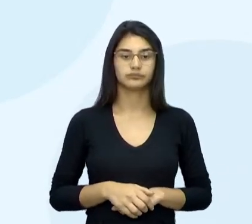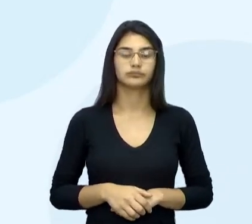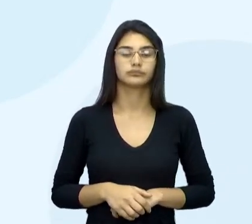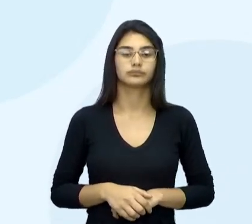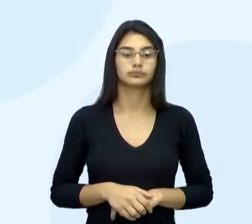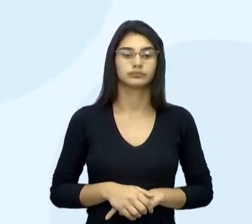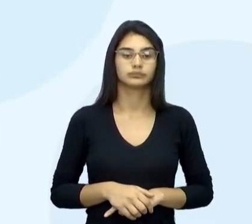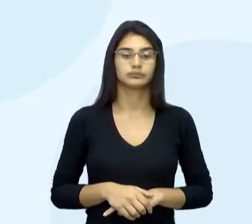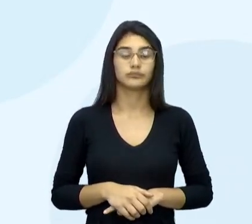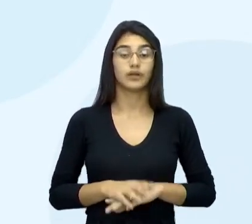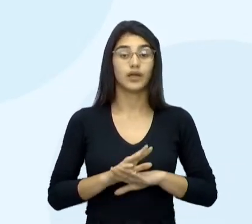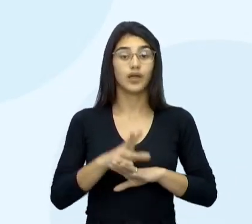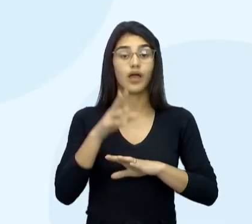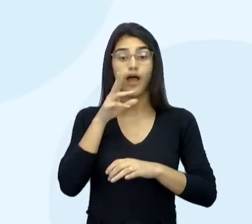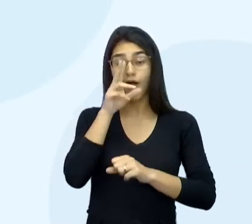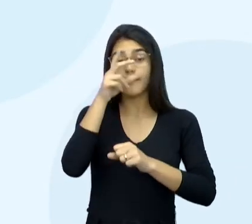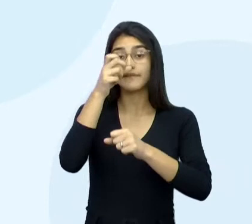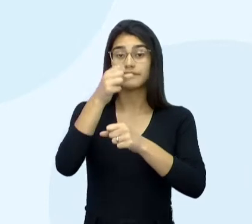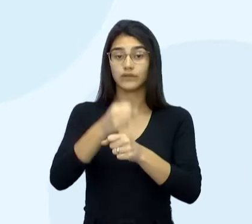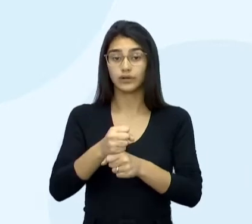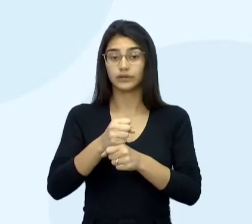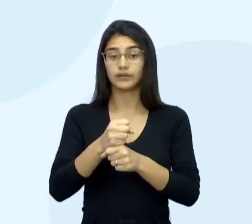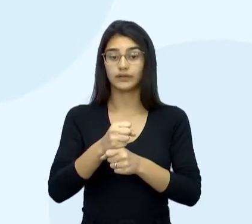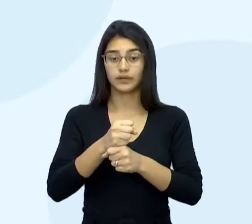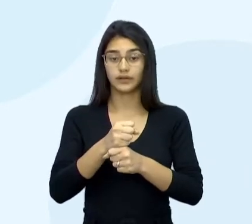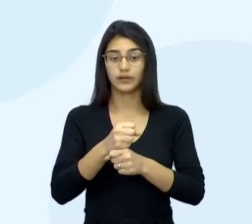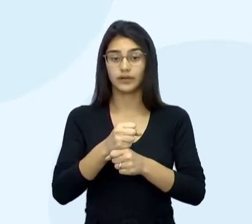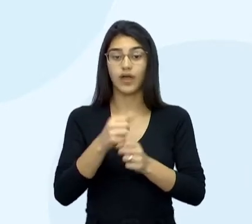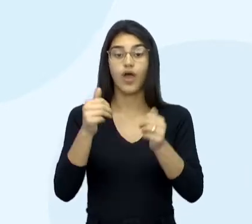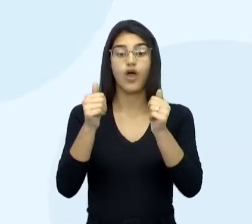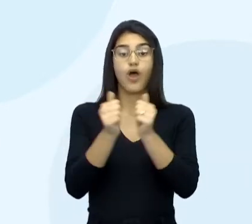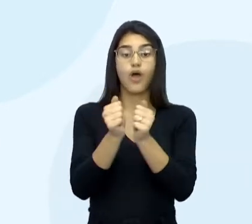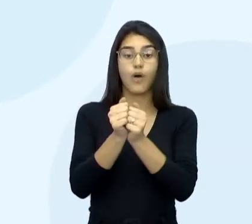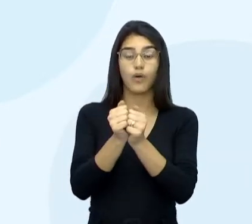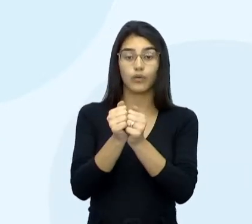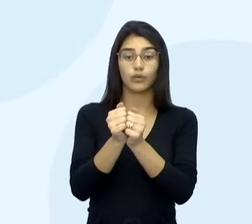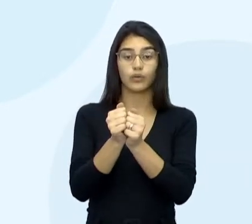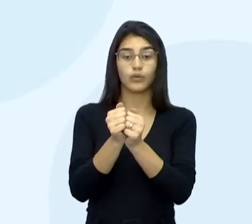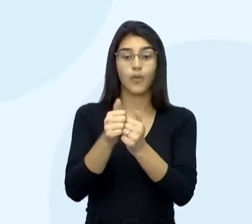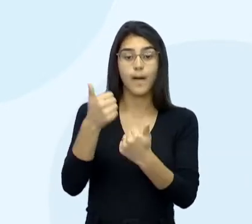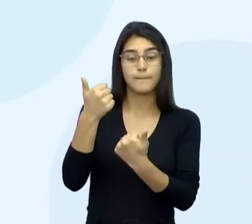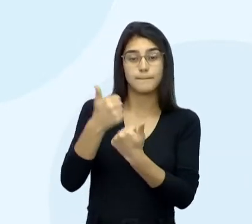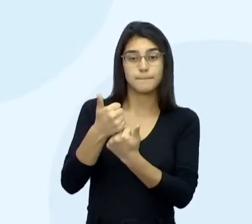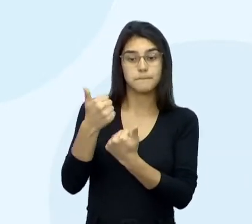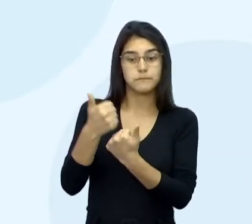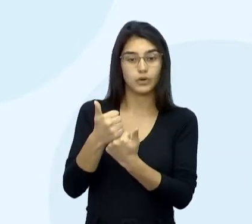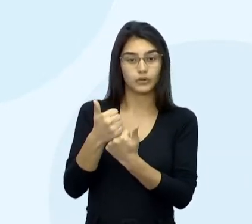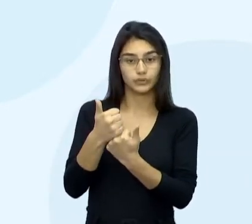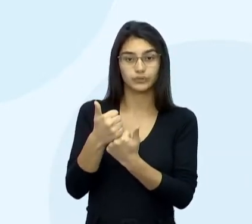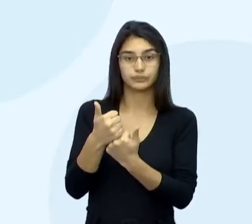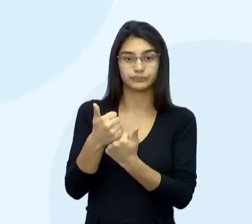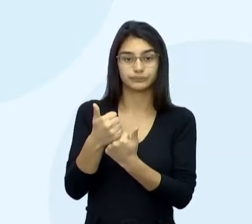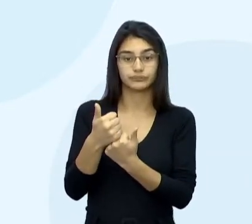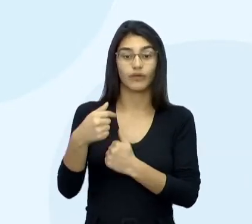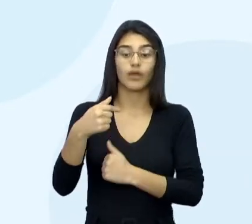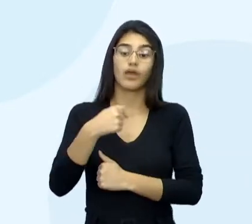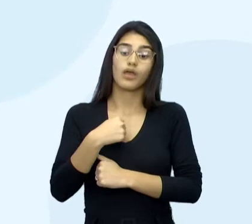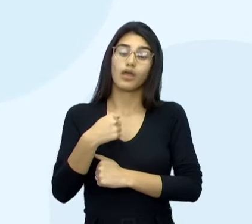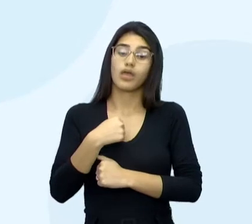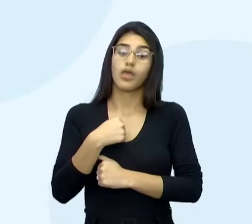E essa força, com esse fulcro aqui, esse ponto de apoio, eu